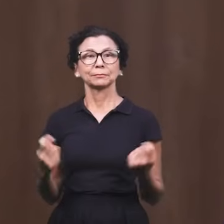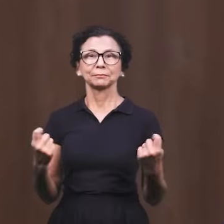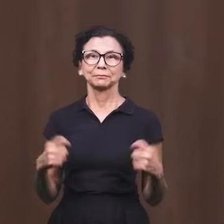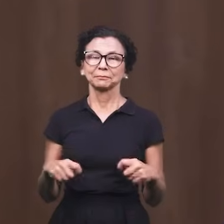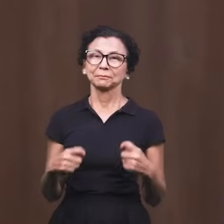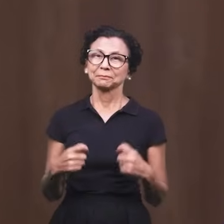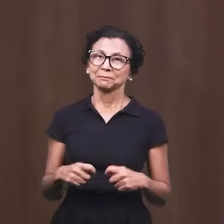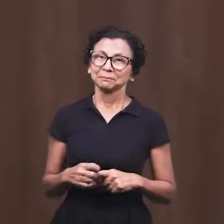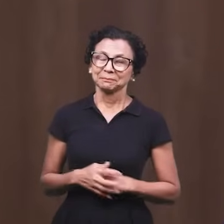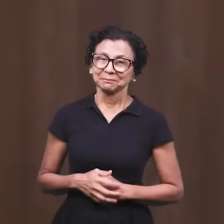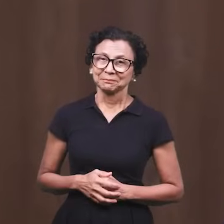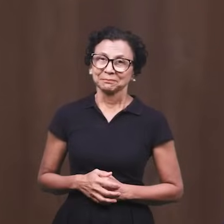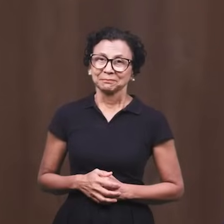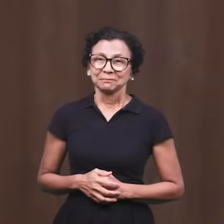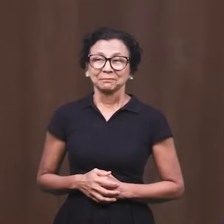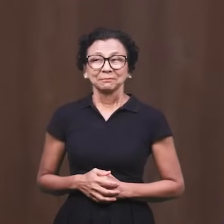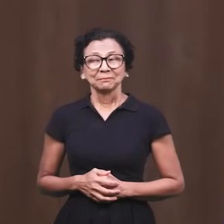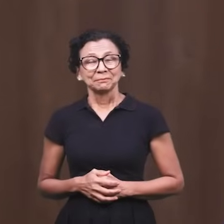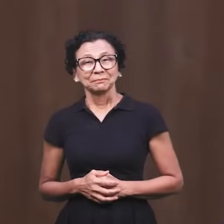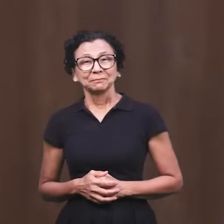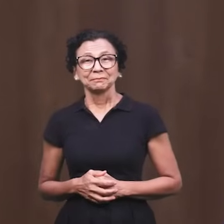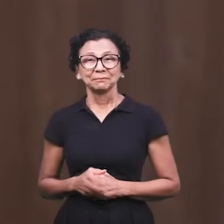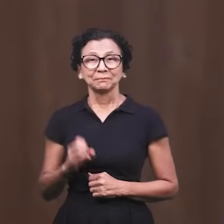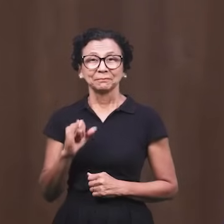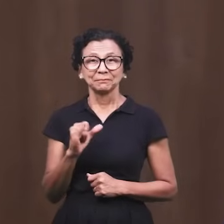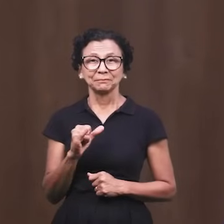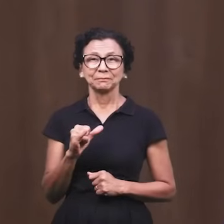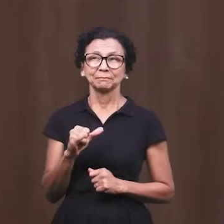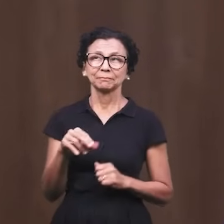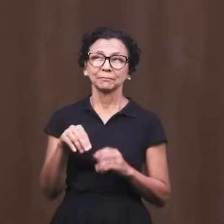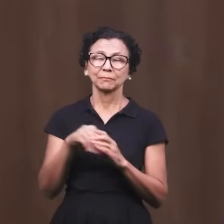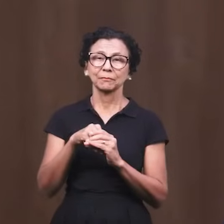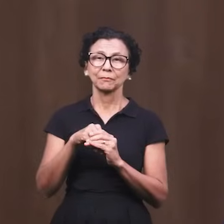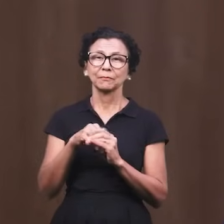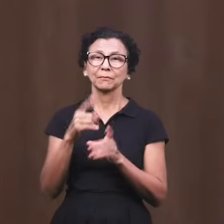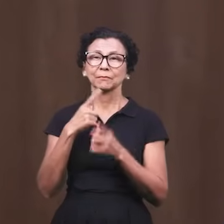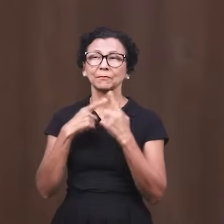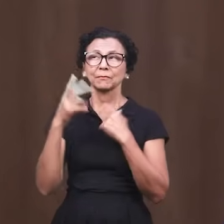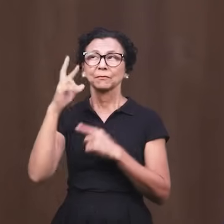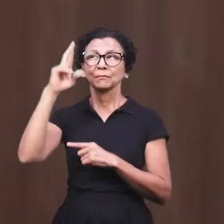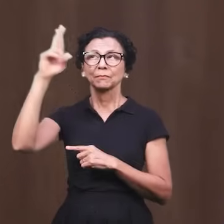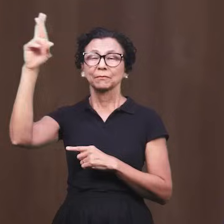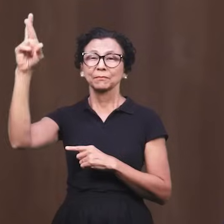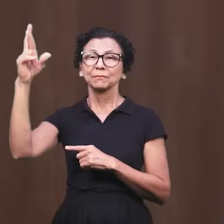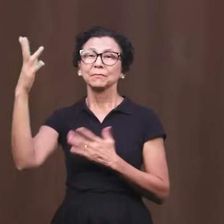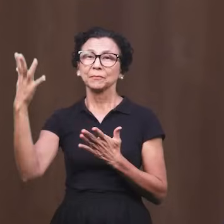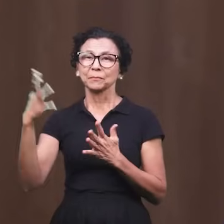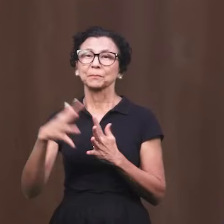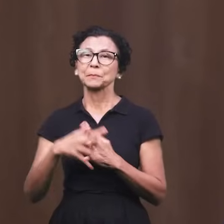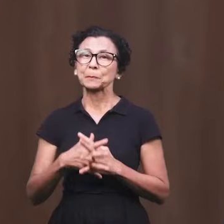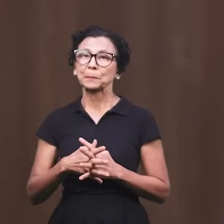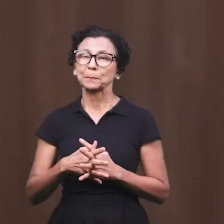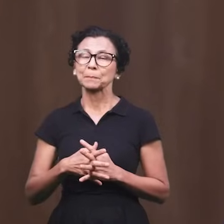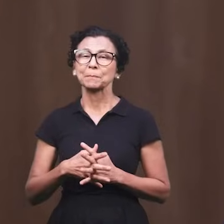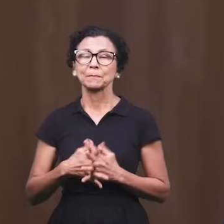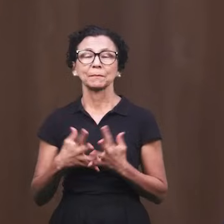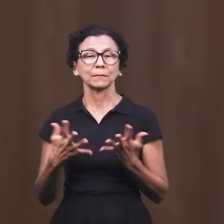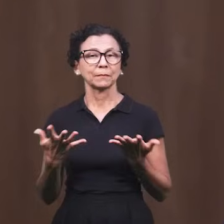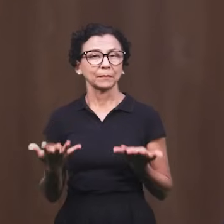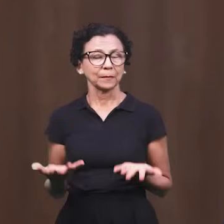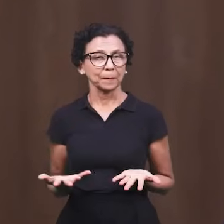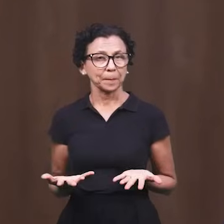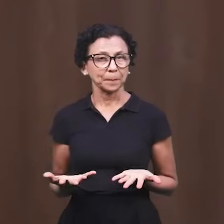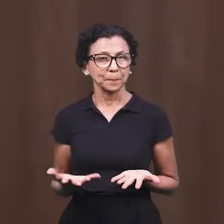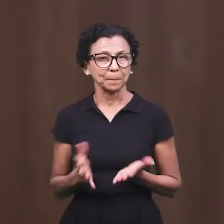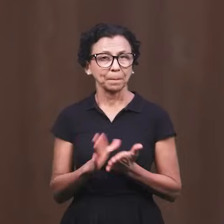de saber se isso está dentro do profético, do que o Senhor estabeleceu para nós. Então a palavra do